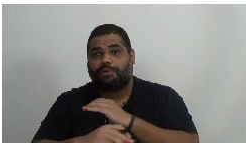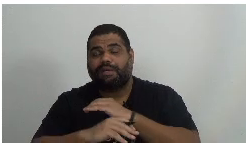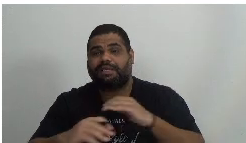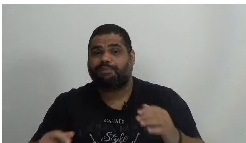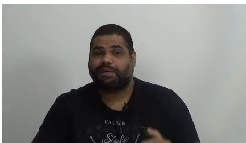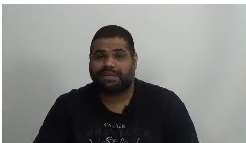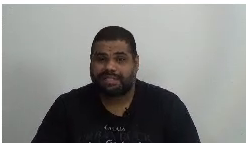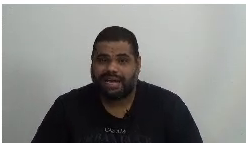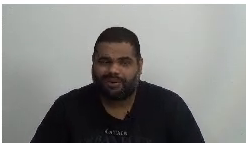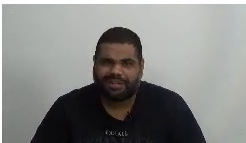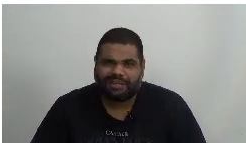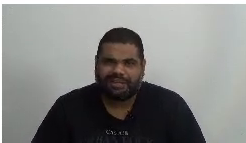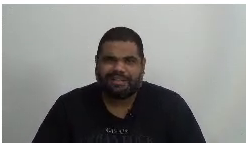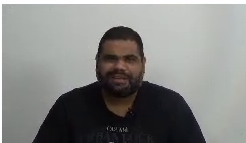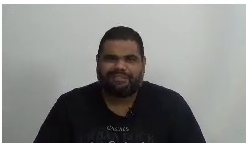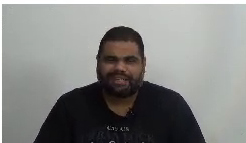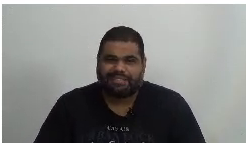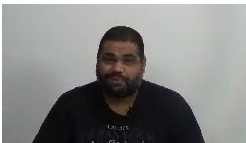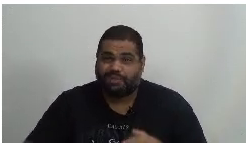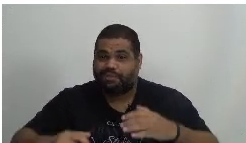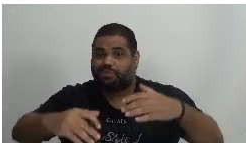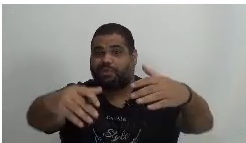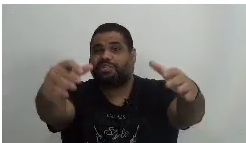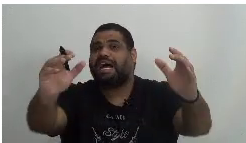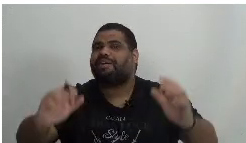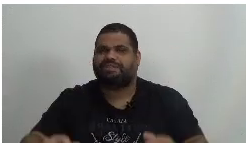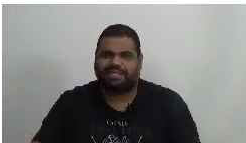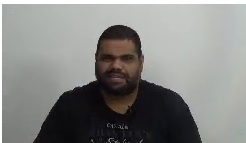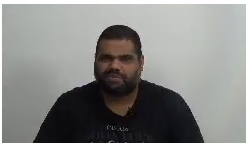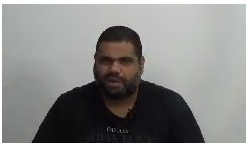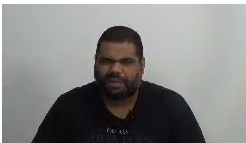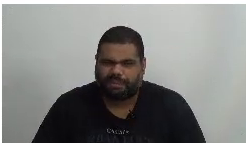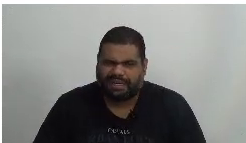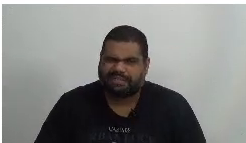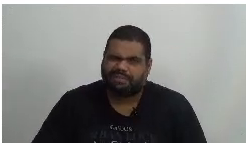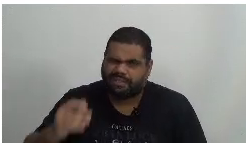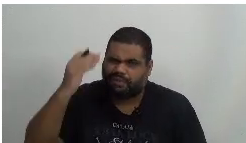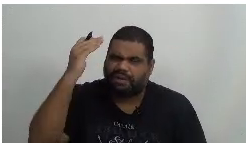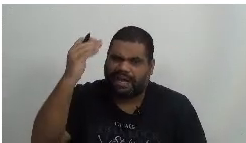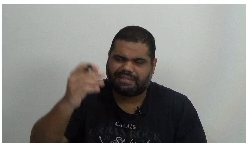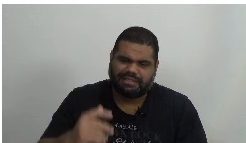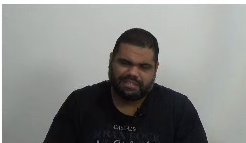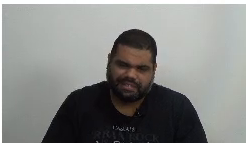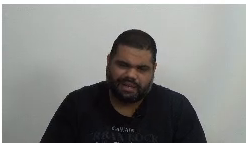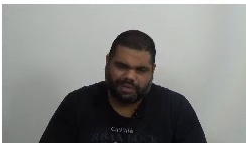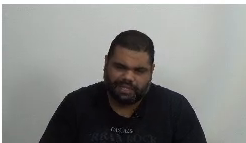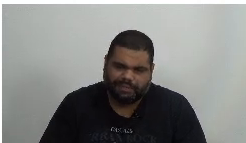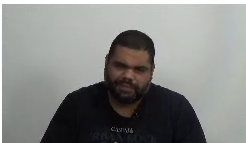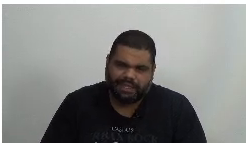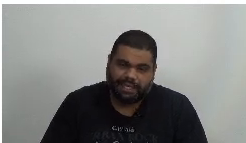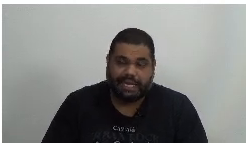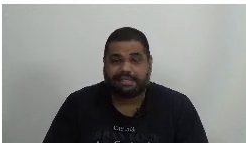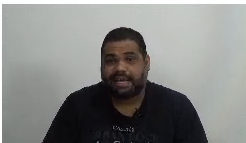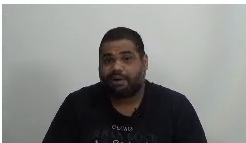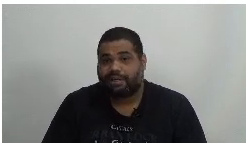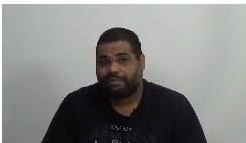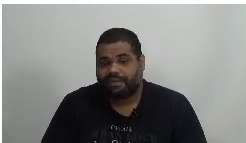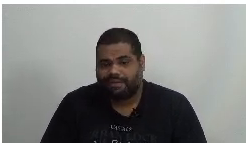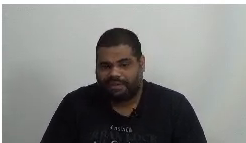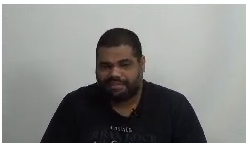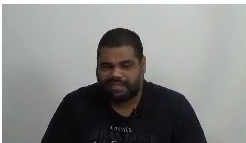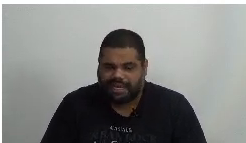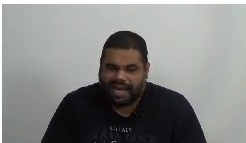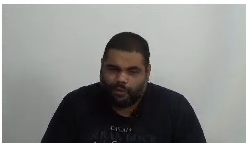não pode perder, porque essa aula vai ser um divisor de águas aí na sua preparação. Então, assista essa aulinha e essa